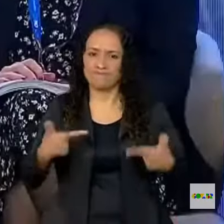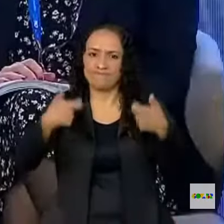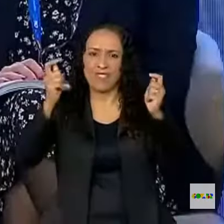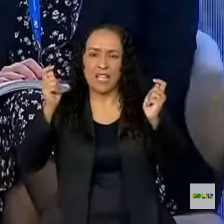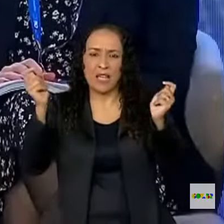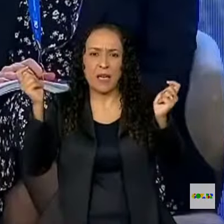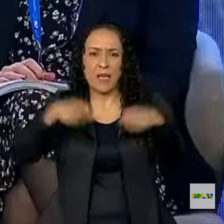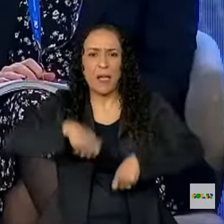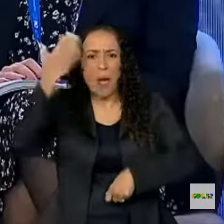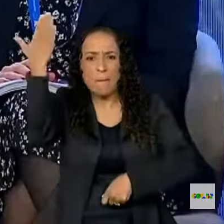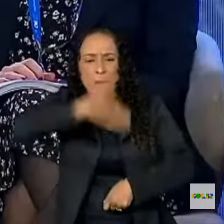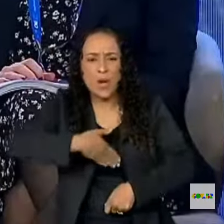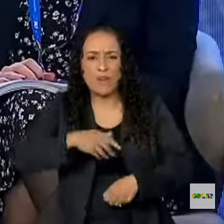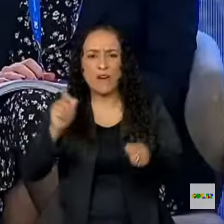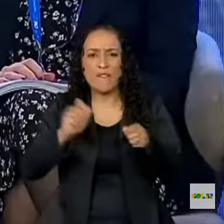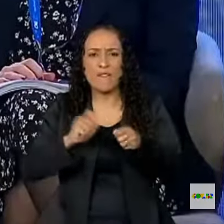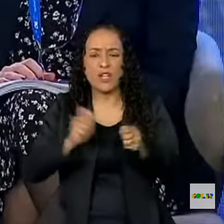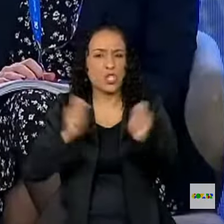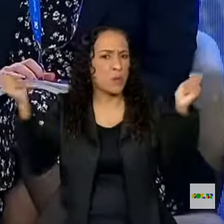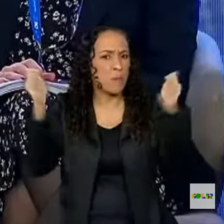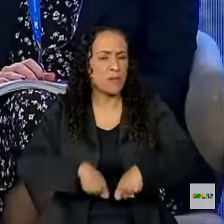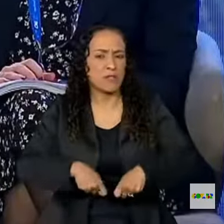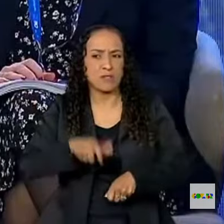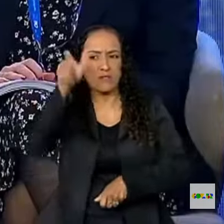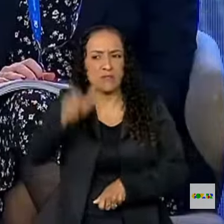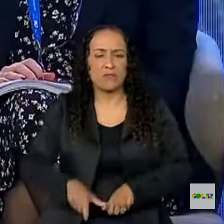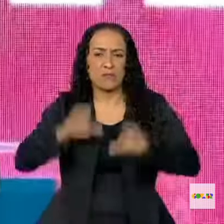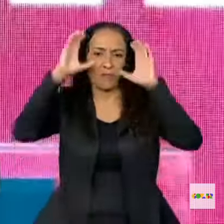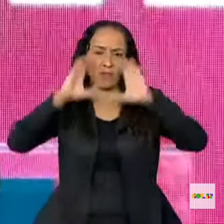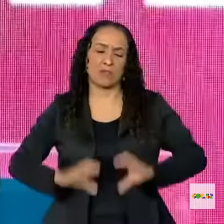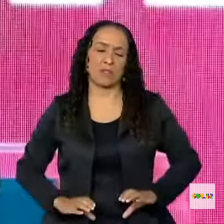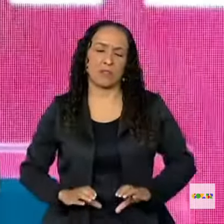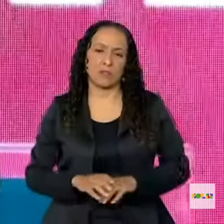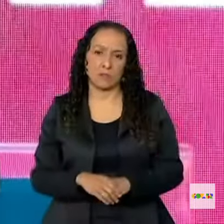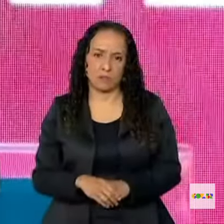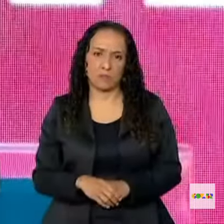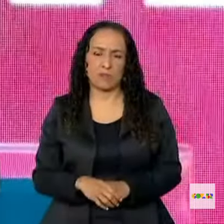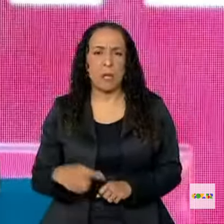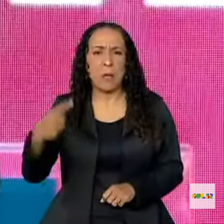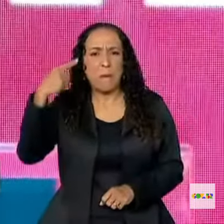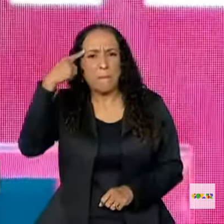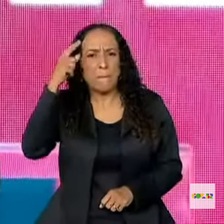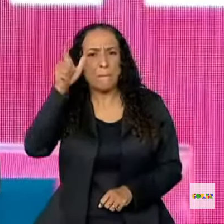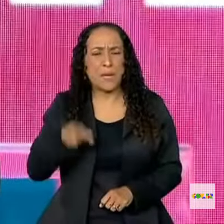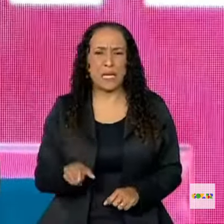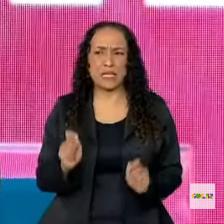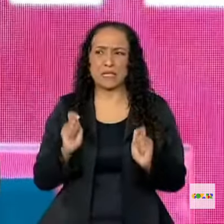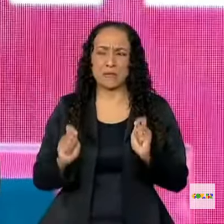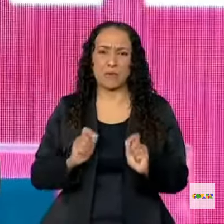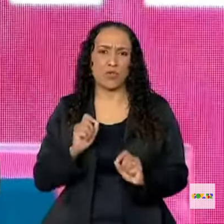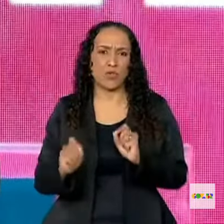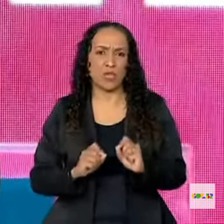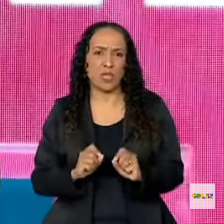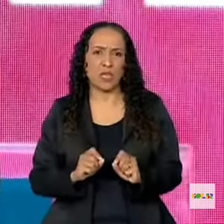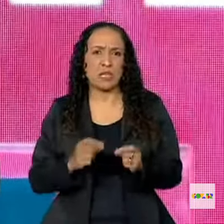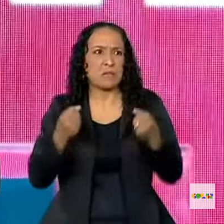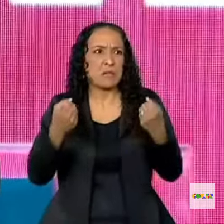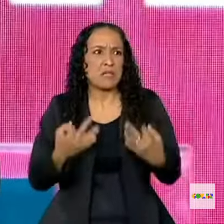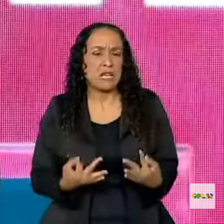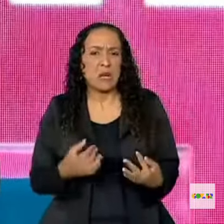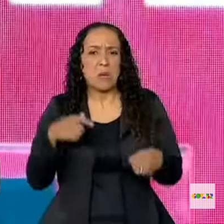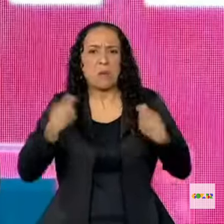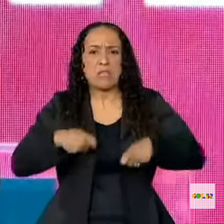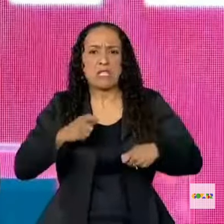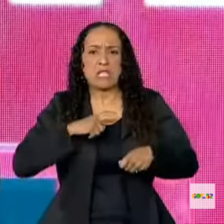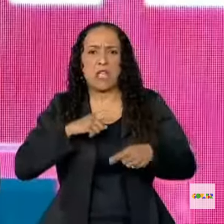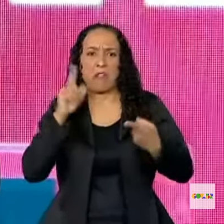incapacidade civilizatória de um cidadão que acha que ele pode sabe na explicação de que tem que